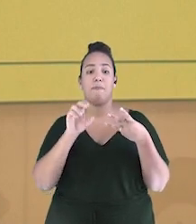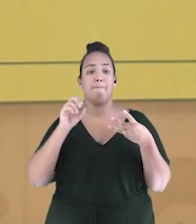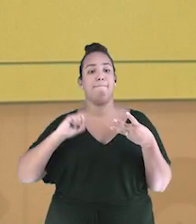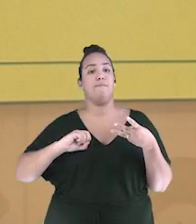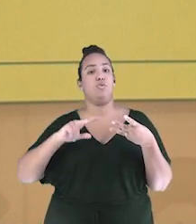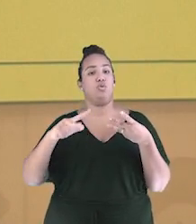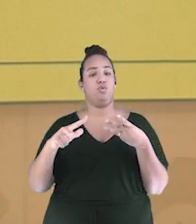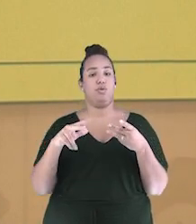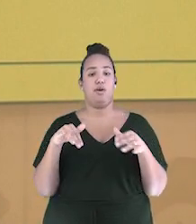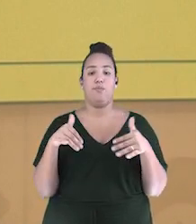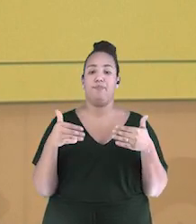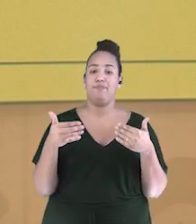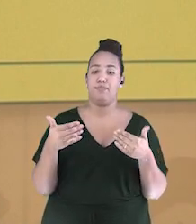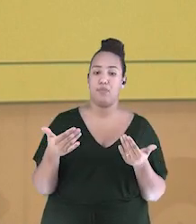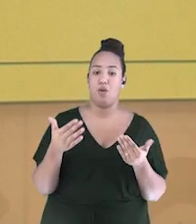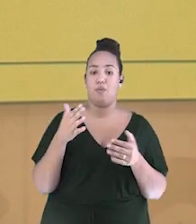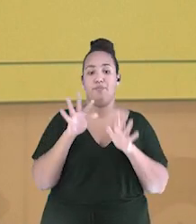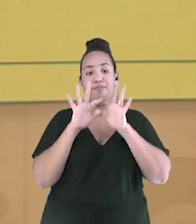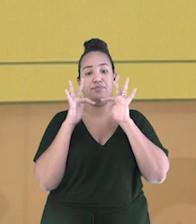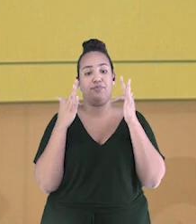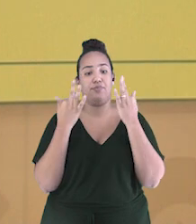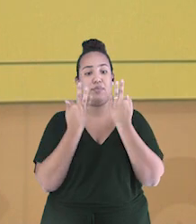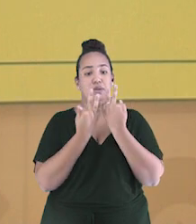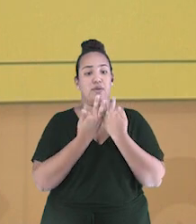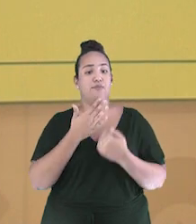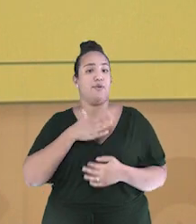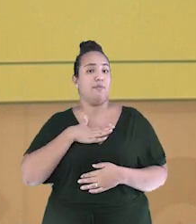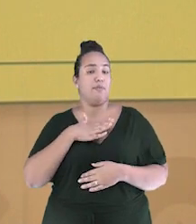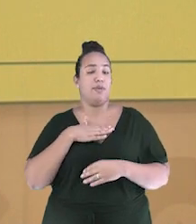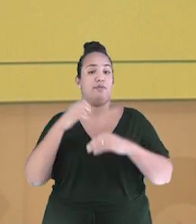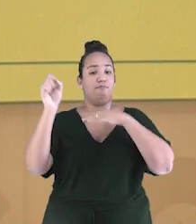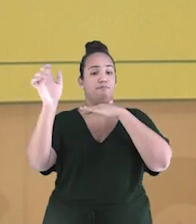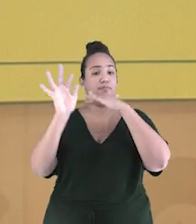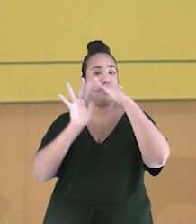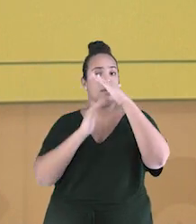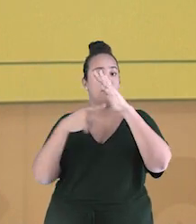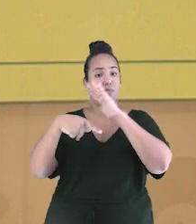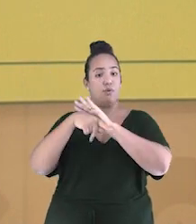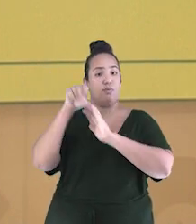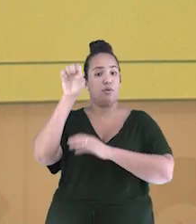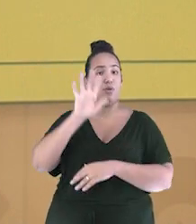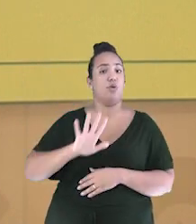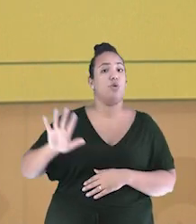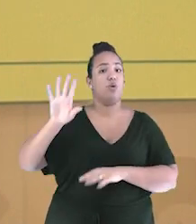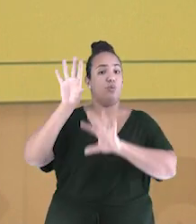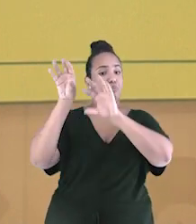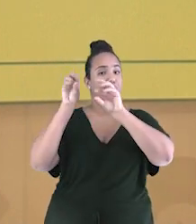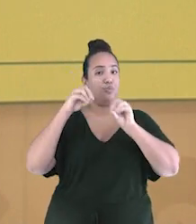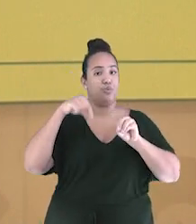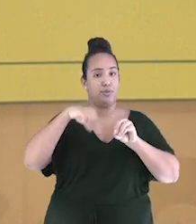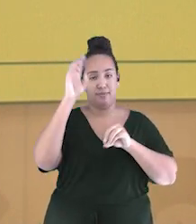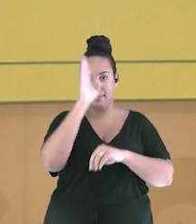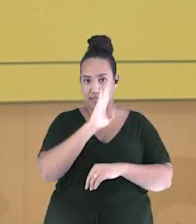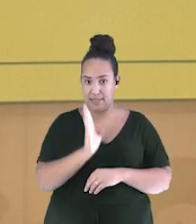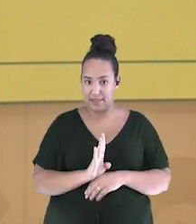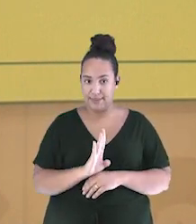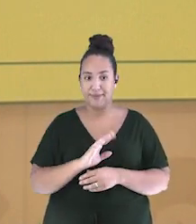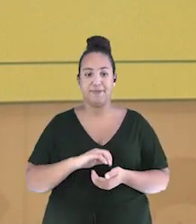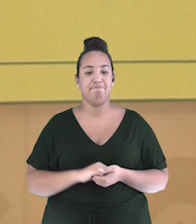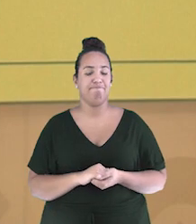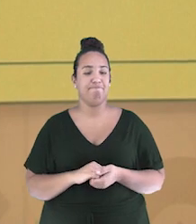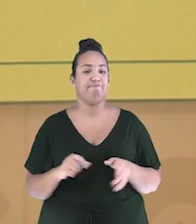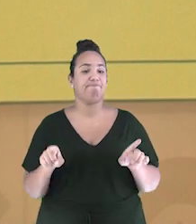ajuda a entender que provavelmente a minha família teve imigrantes europeus que vieram para o Brasil. Outra